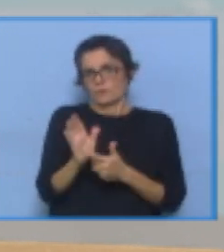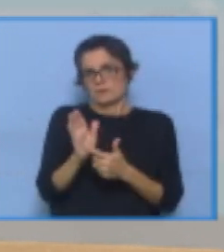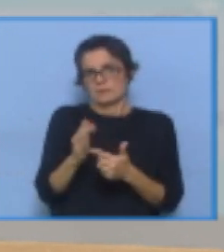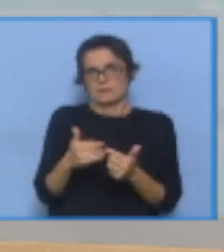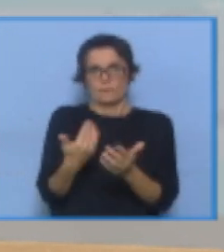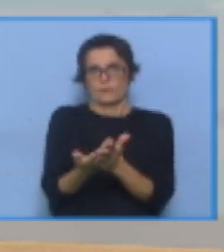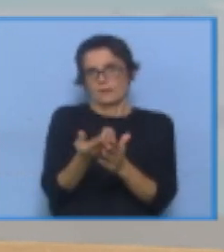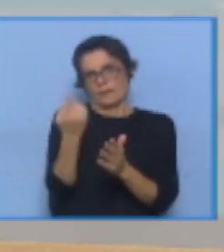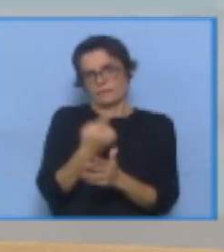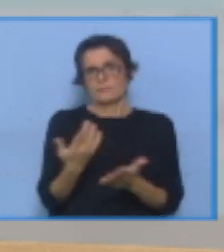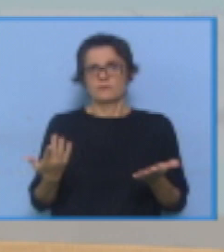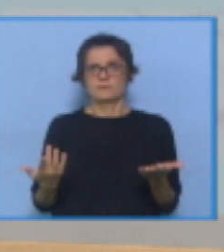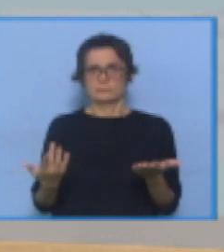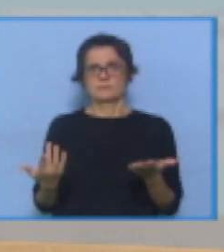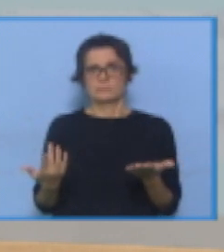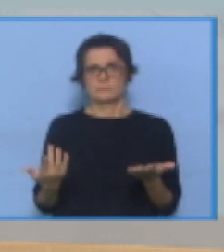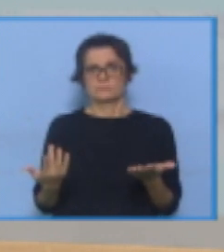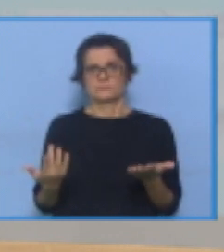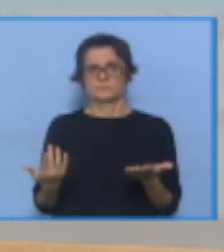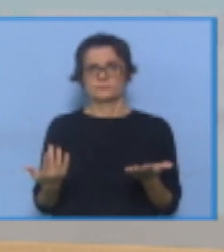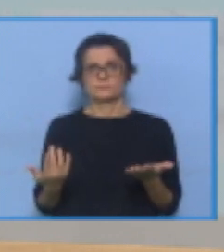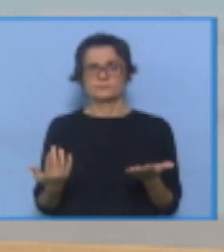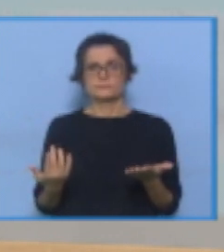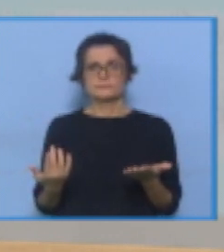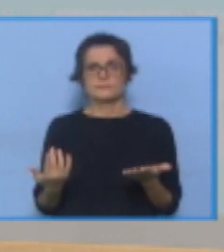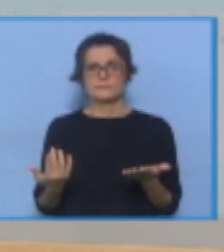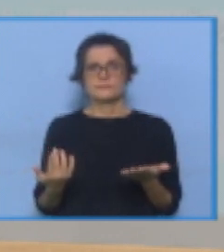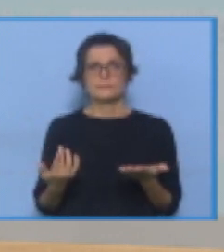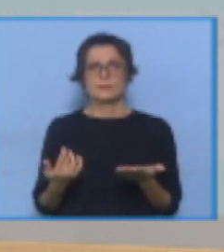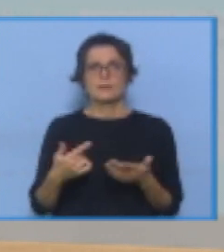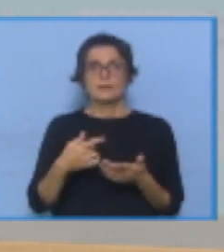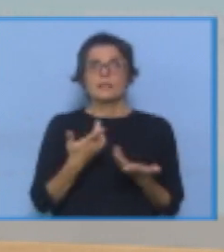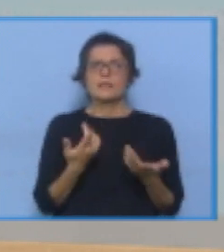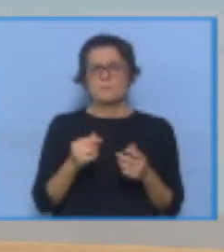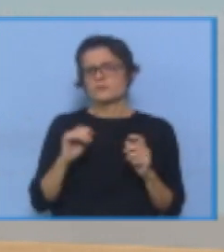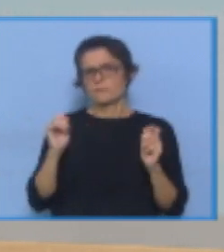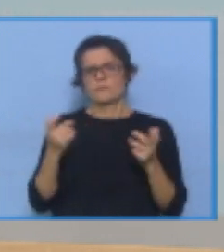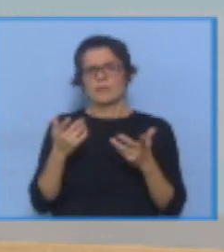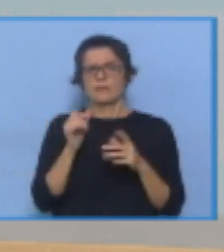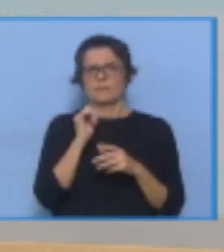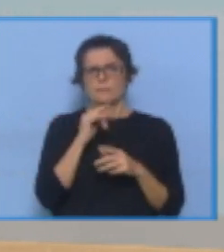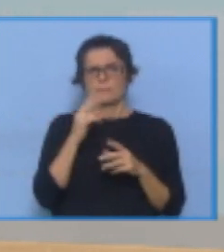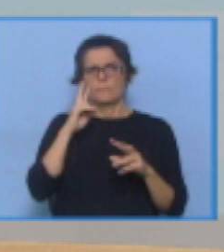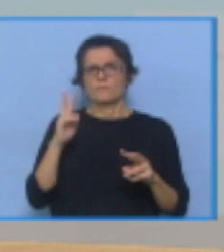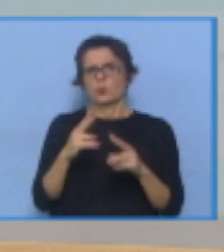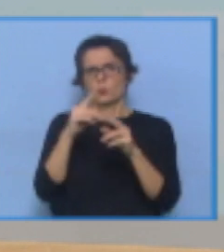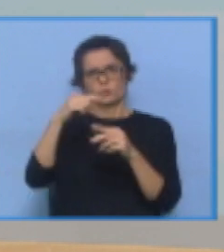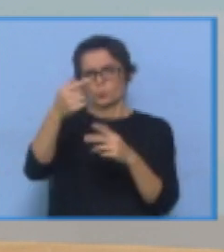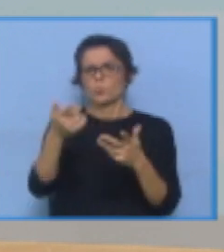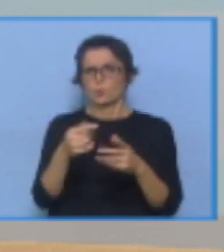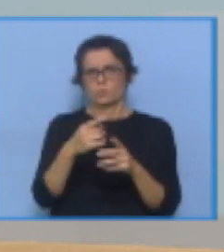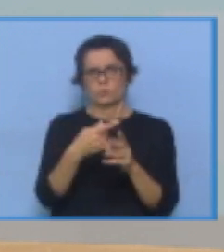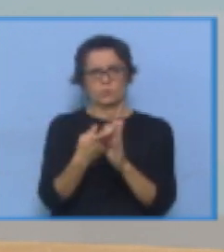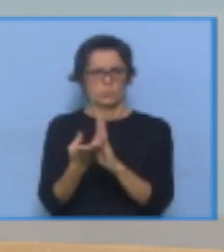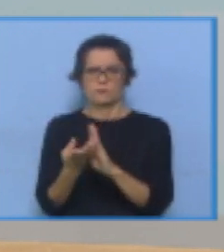nossa iniciativa e que certamente será sublinhado em muitas outras iniciativas que serão realizadas no âmbito